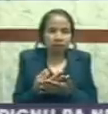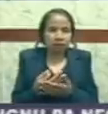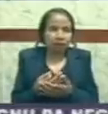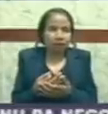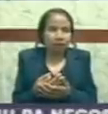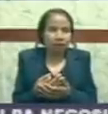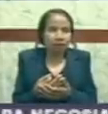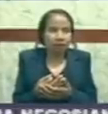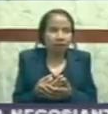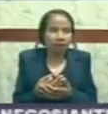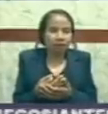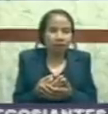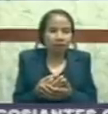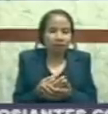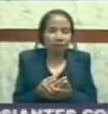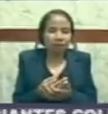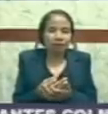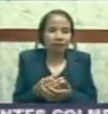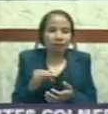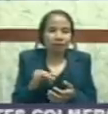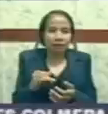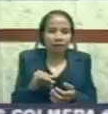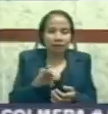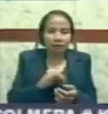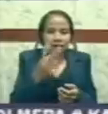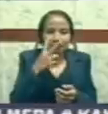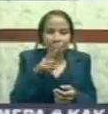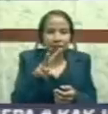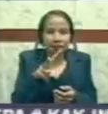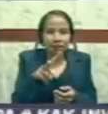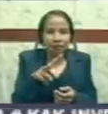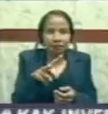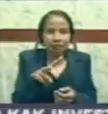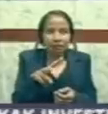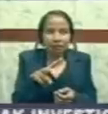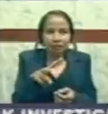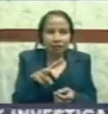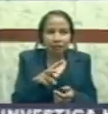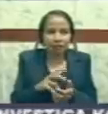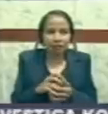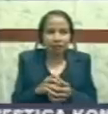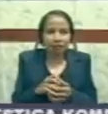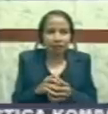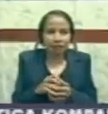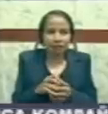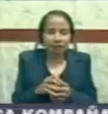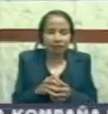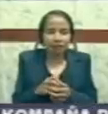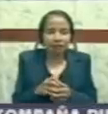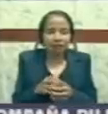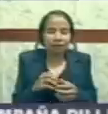127 milhões. O em Hauare, a tabela, o em Bane, a minha vota Tiana, mas voto